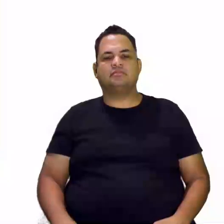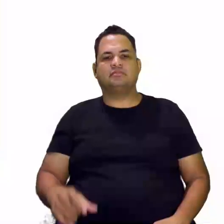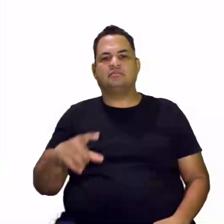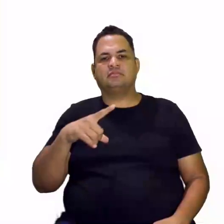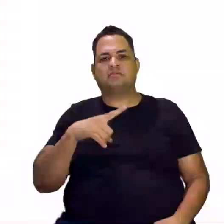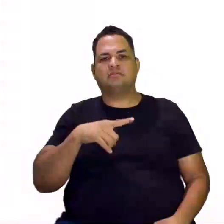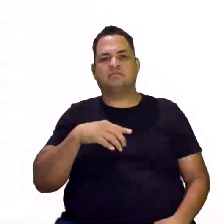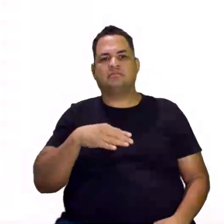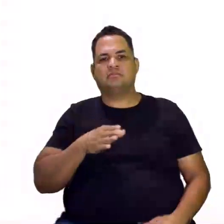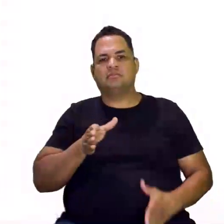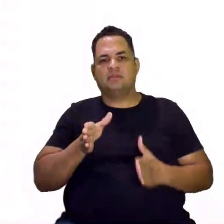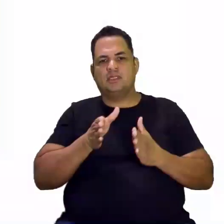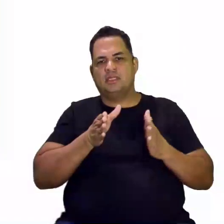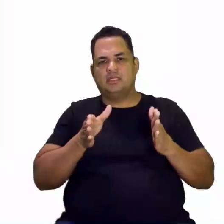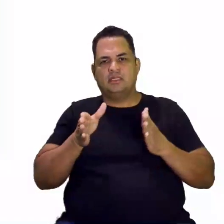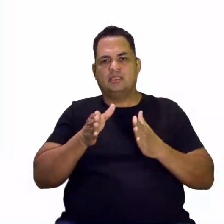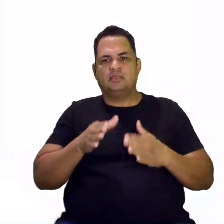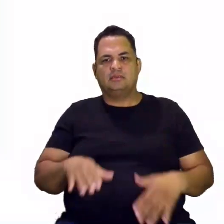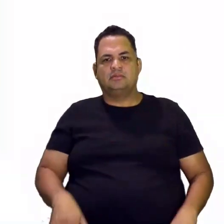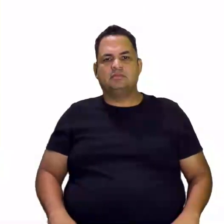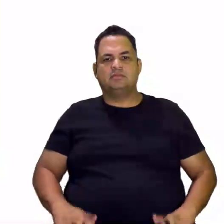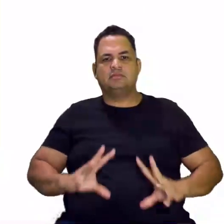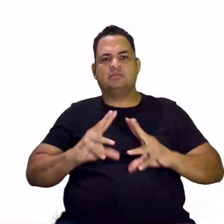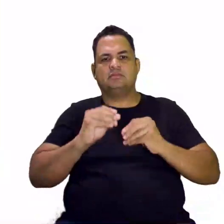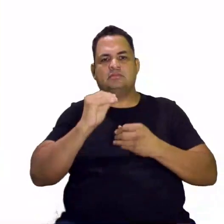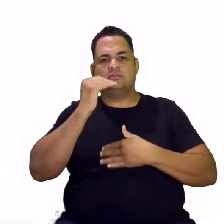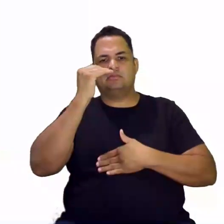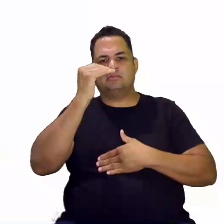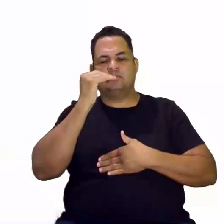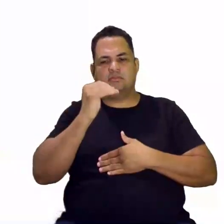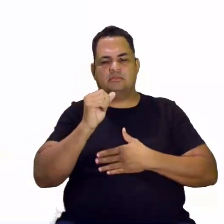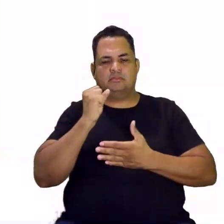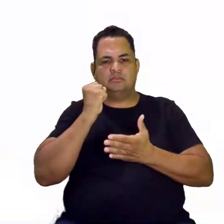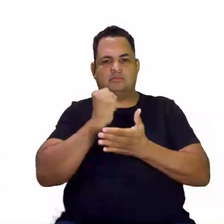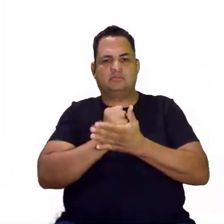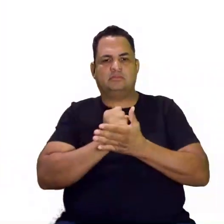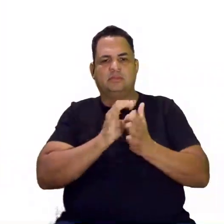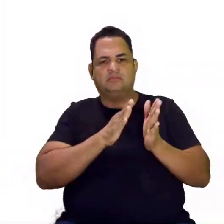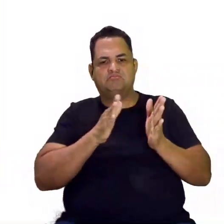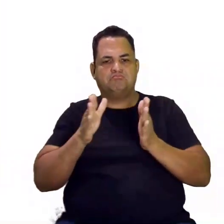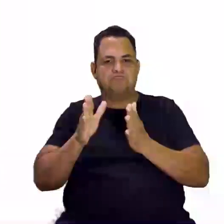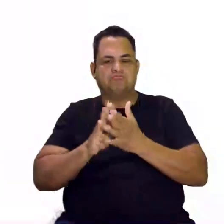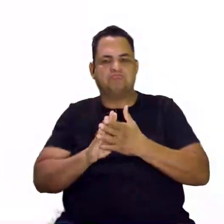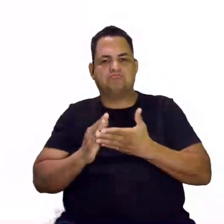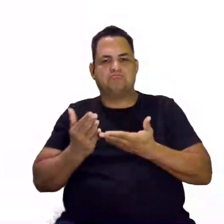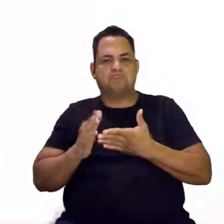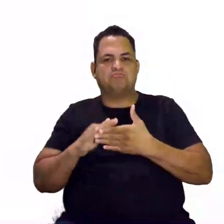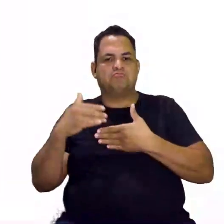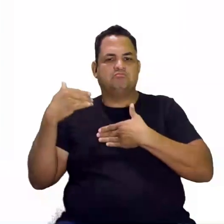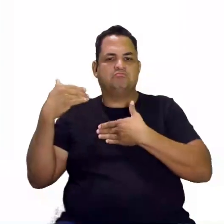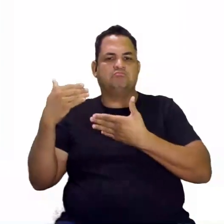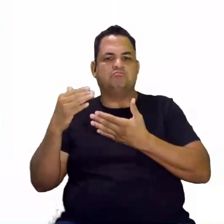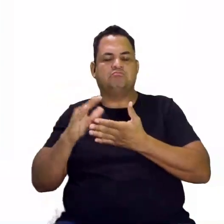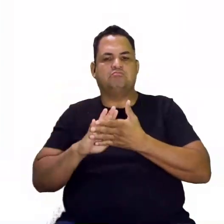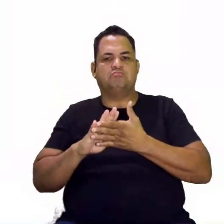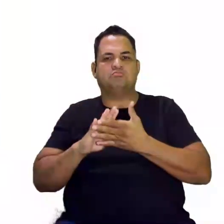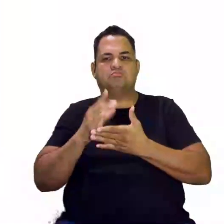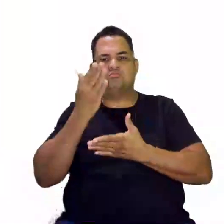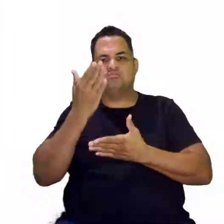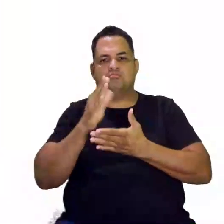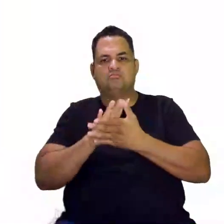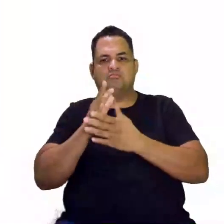os períodos, tudo isso marcado, gente, pelo tempo, tá? E através